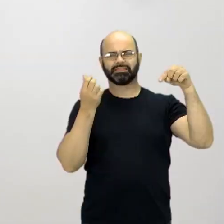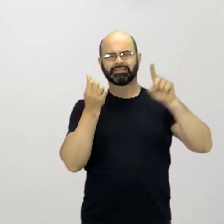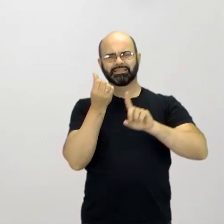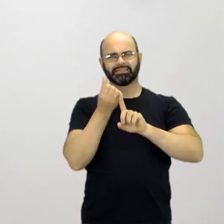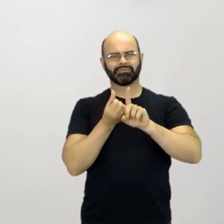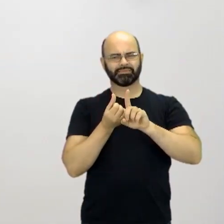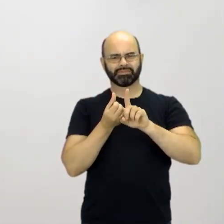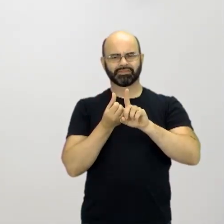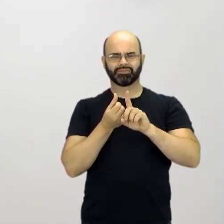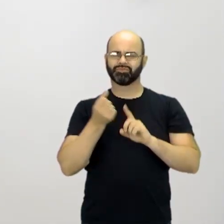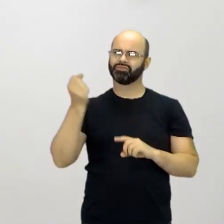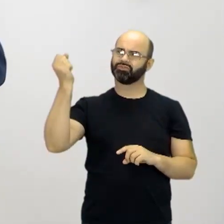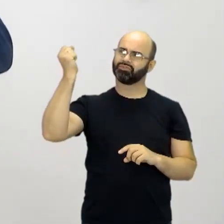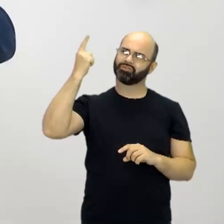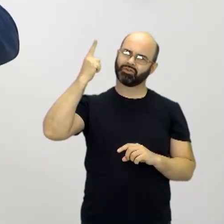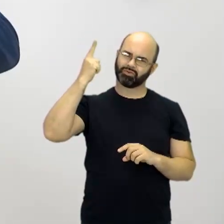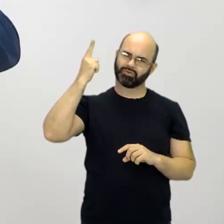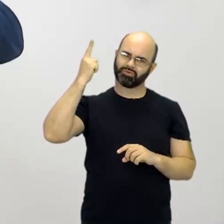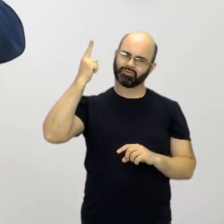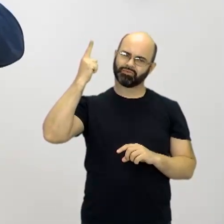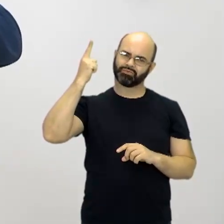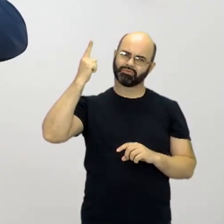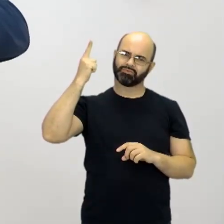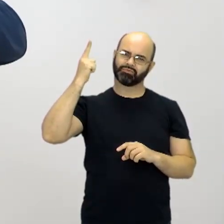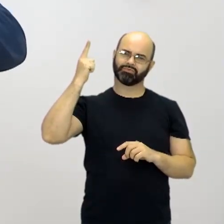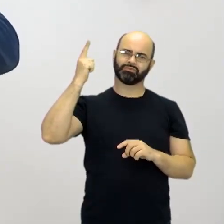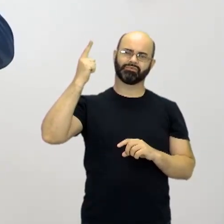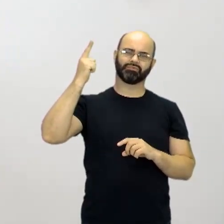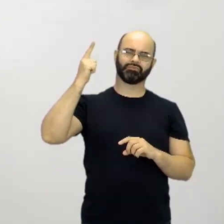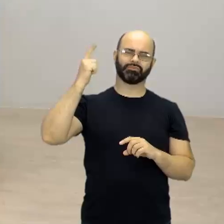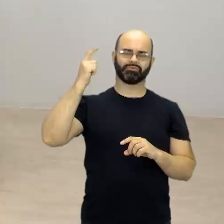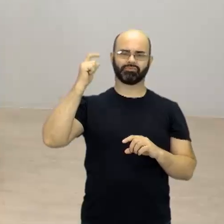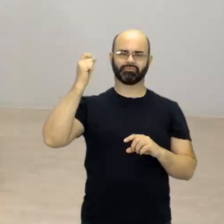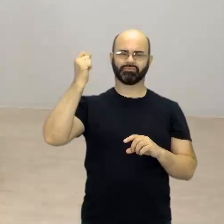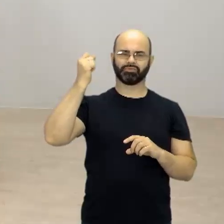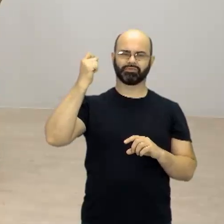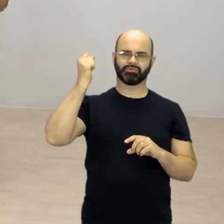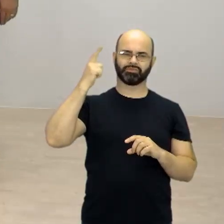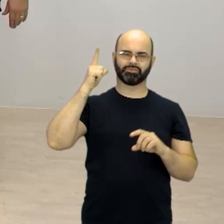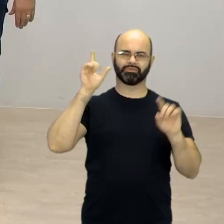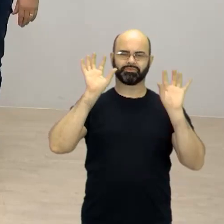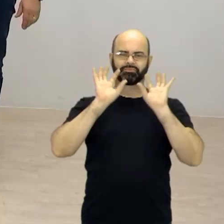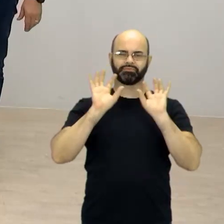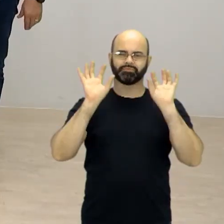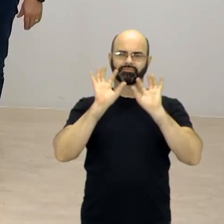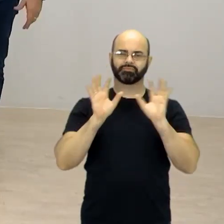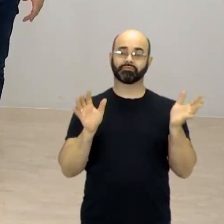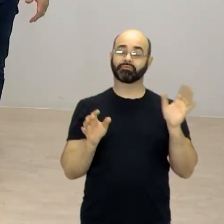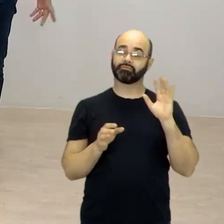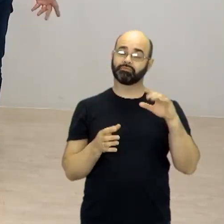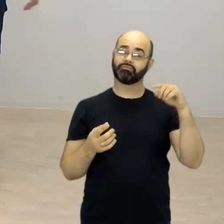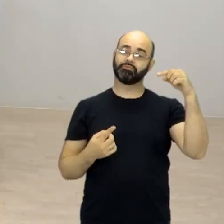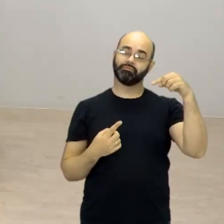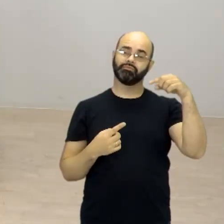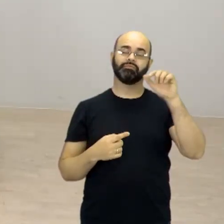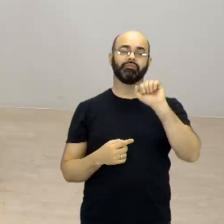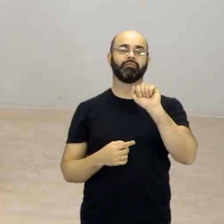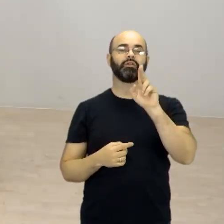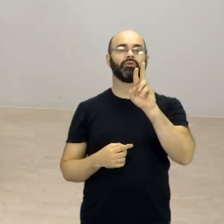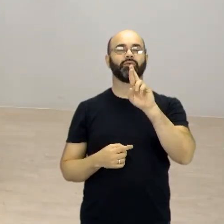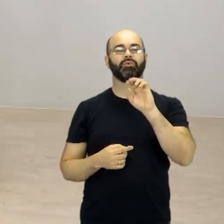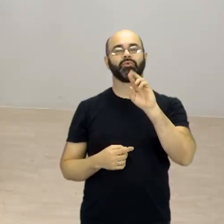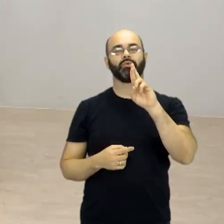seis meses dia e ainda quando é dia é um dia bem o dublado mas tenho as auroras boreais que é bonito é um